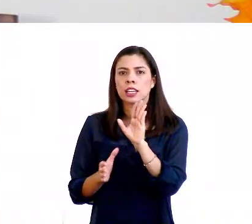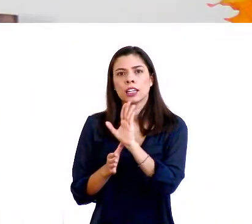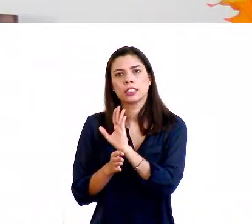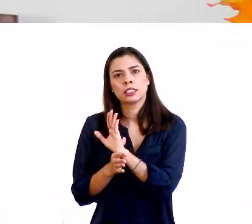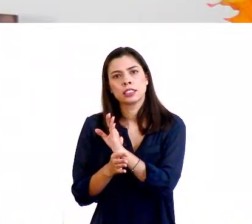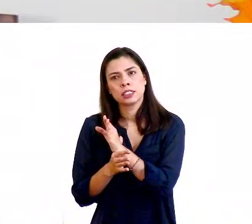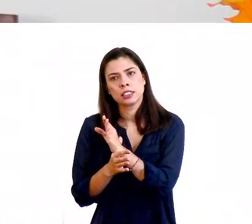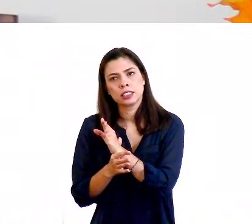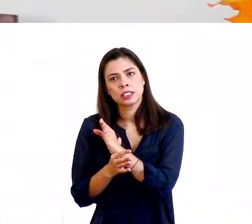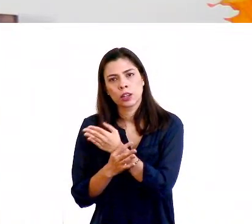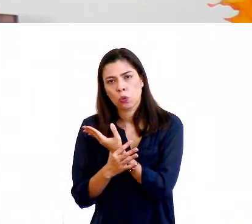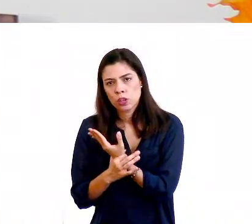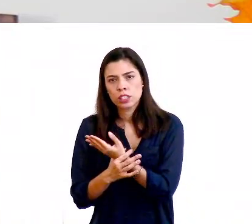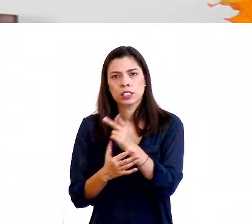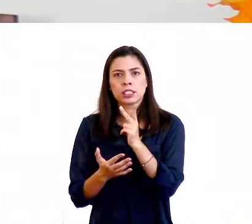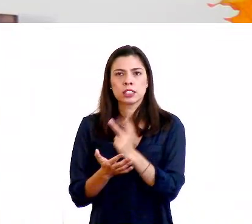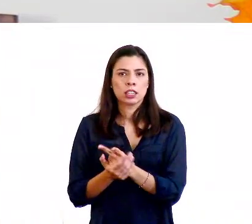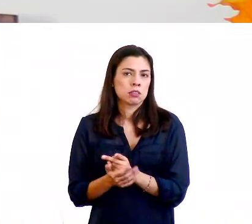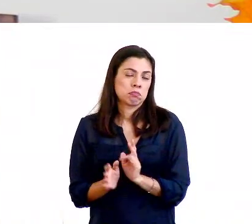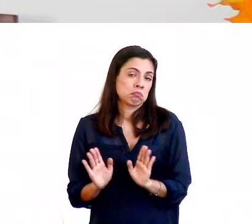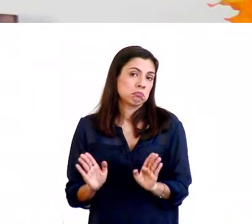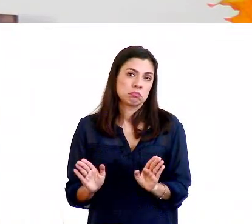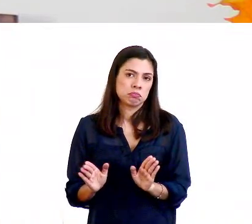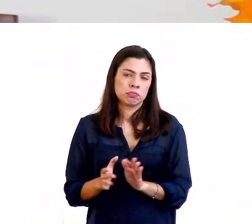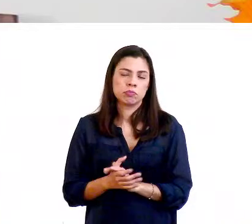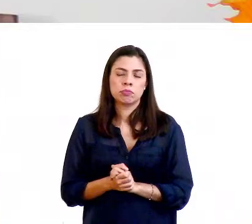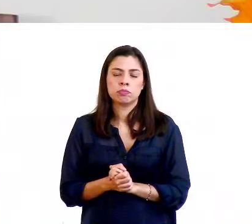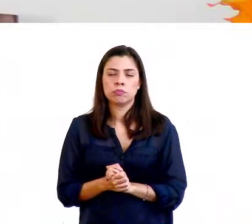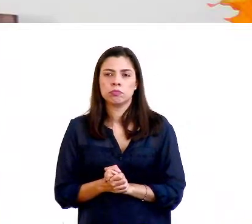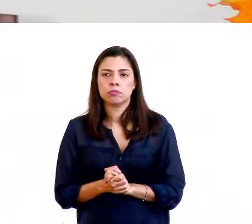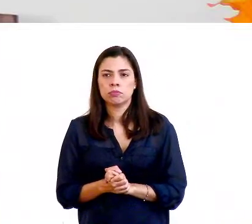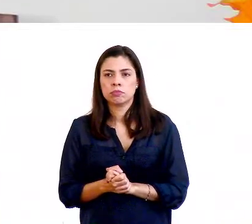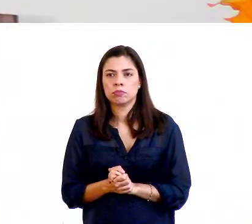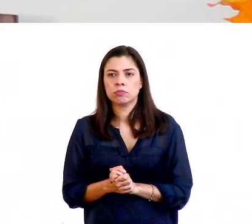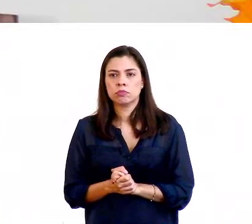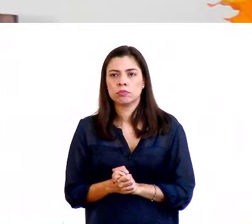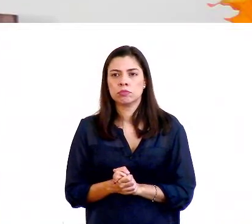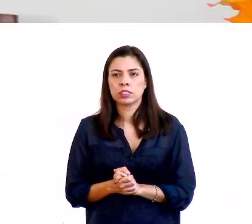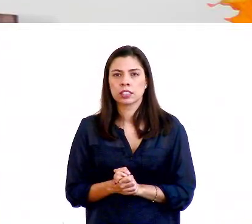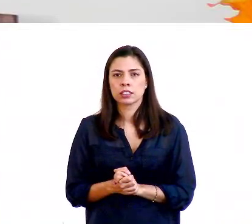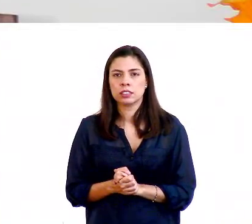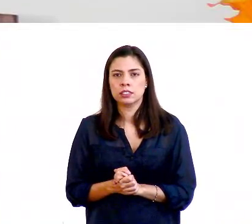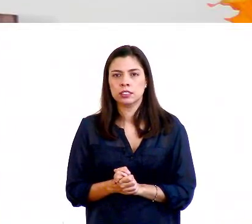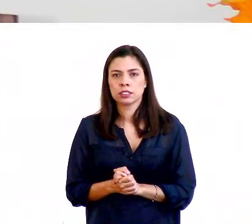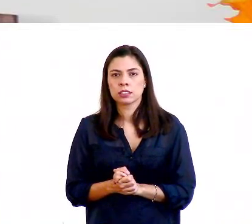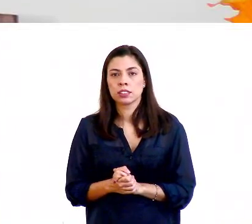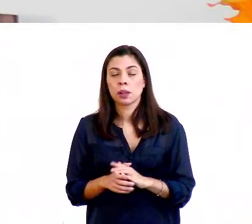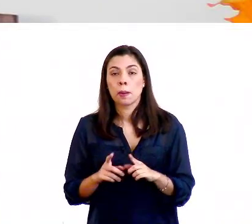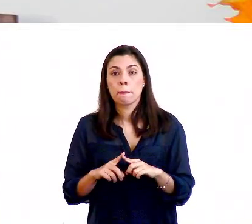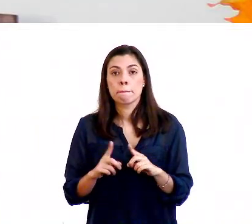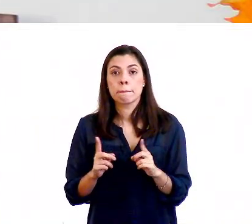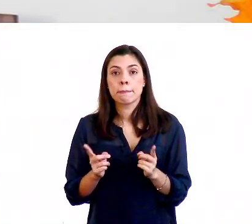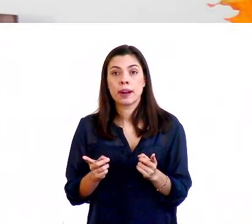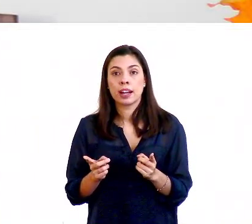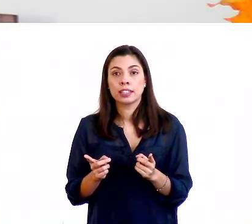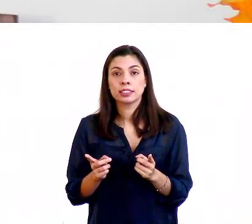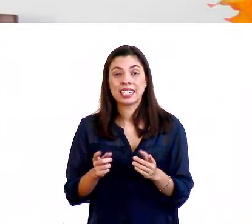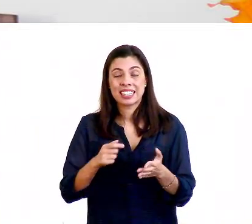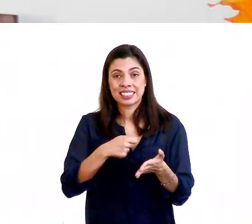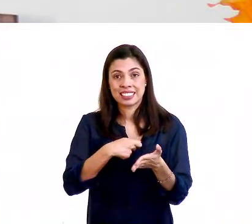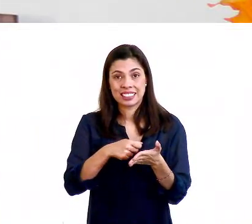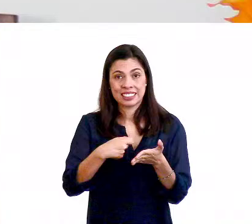incondicional, expiação limitada, graça irresistível, salvação não se perde. Não, eles preferiram